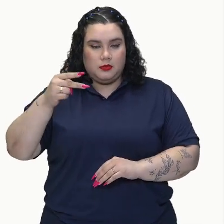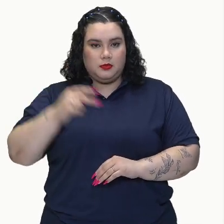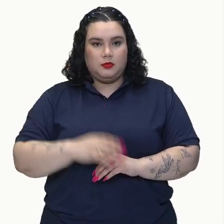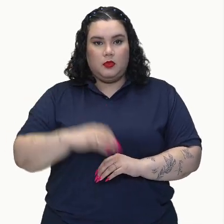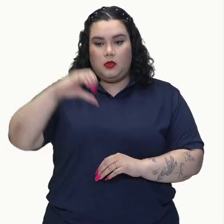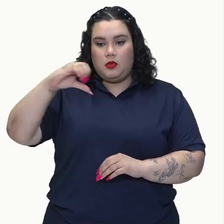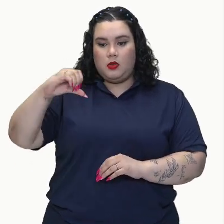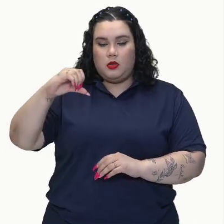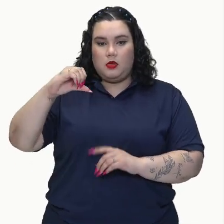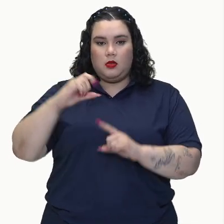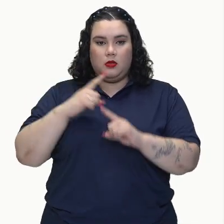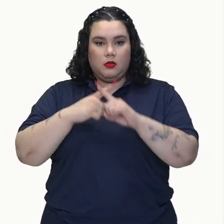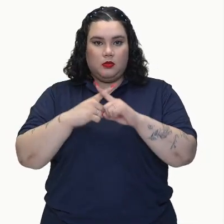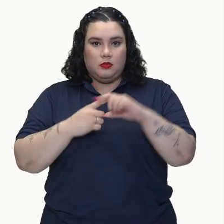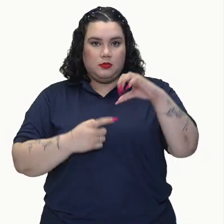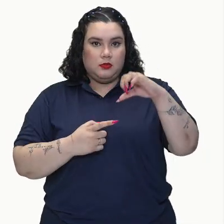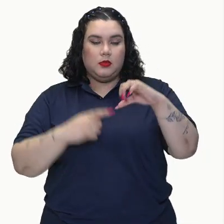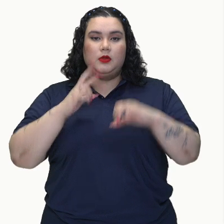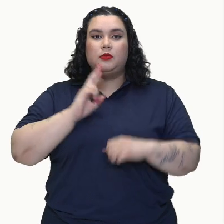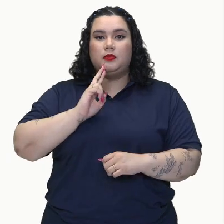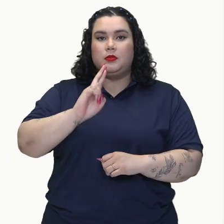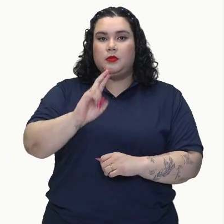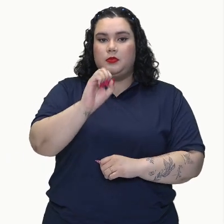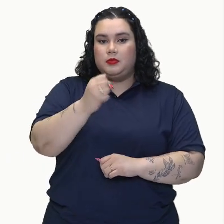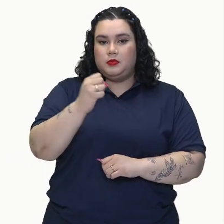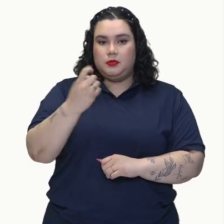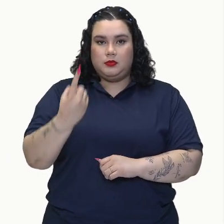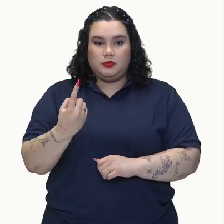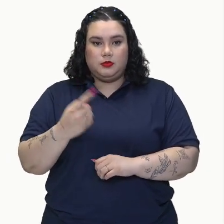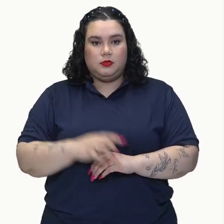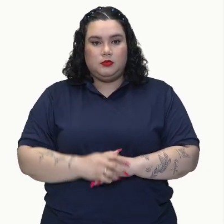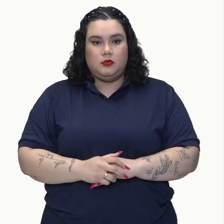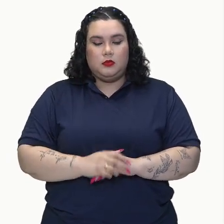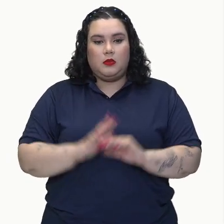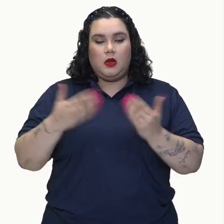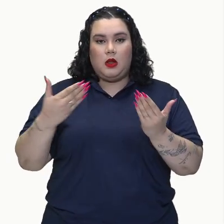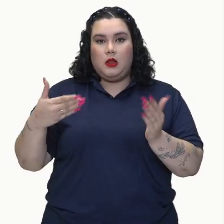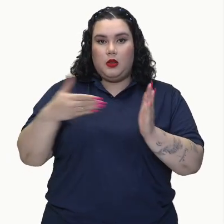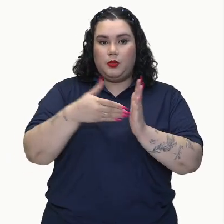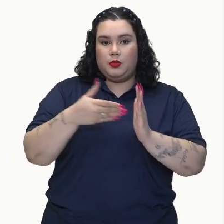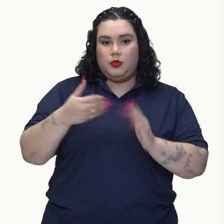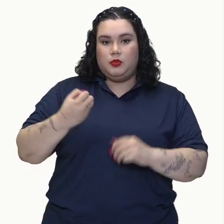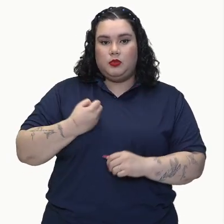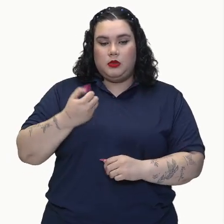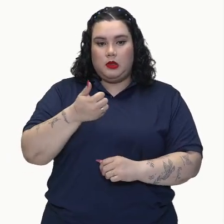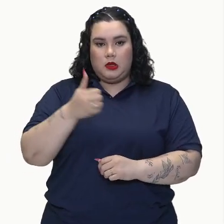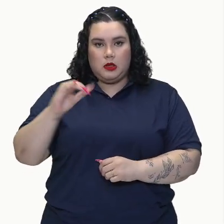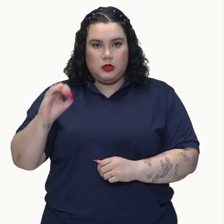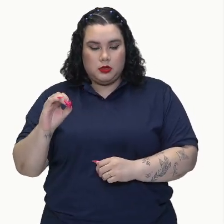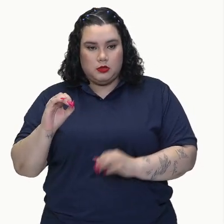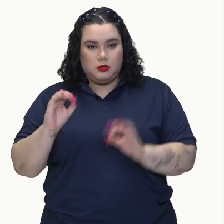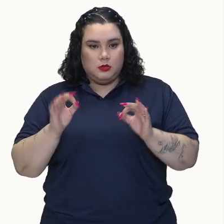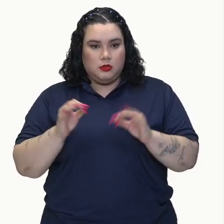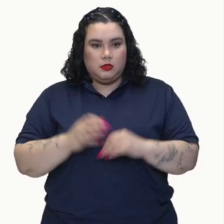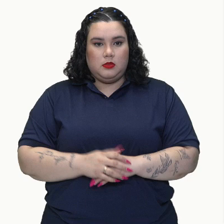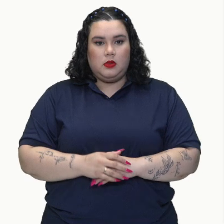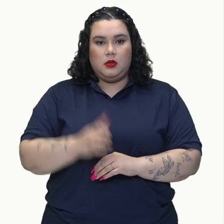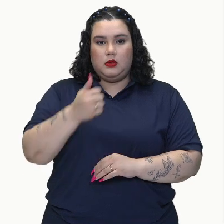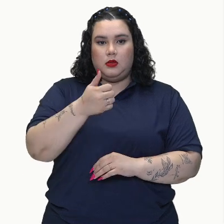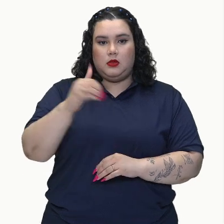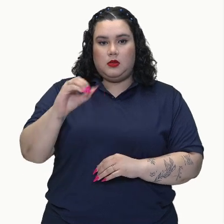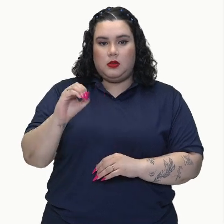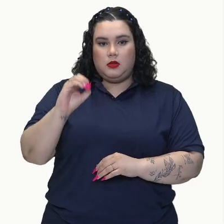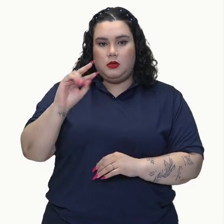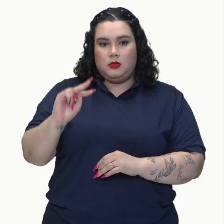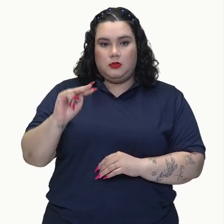9 vezes 9, 81. E vamos ficar até aqui a décima, né? Então, 10 ao quadrado